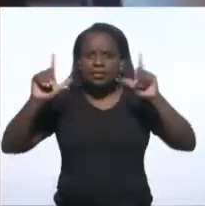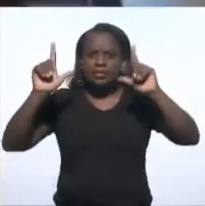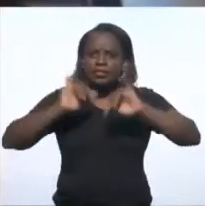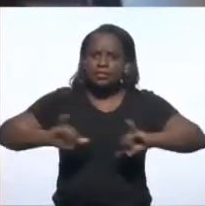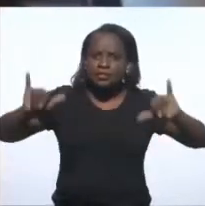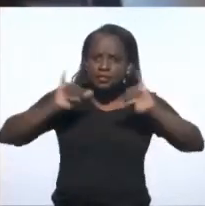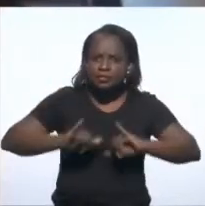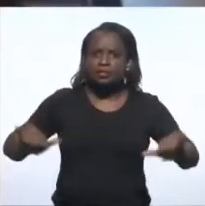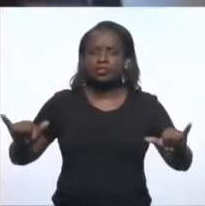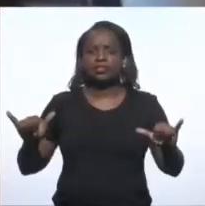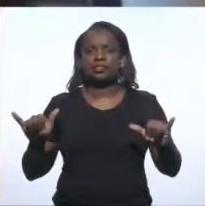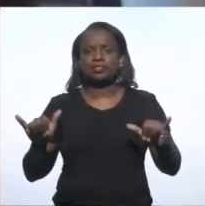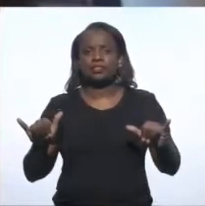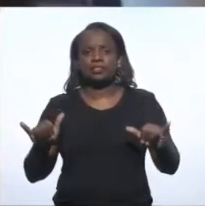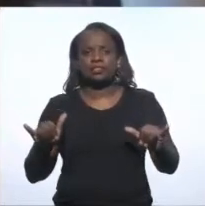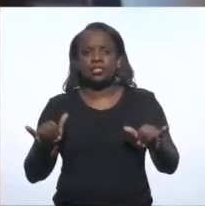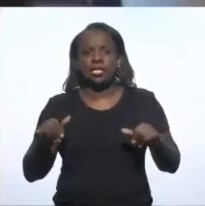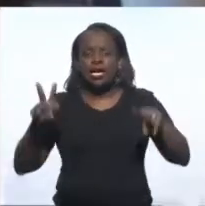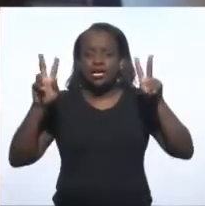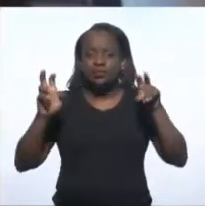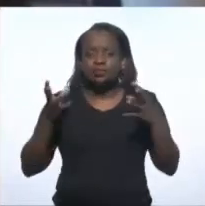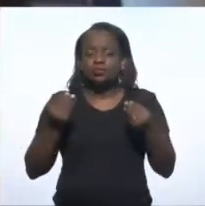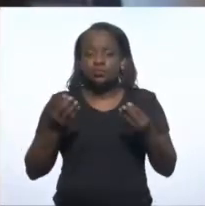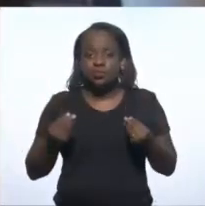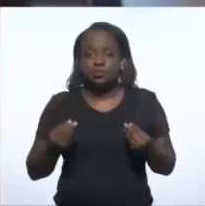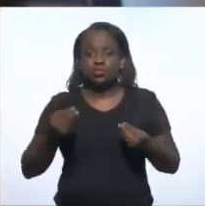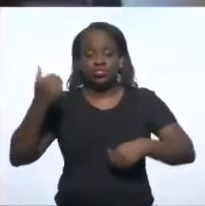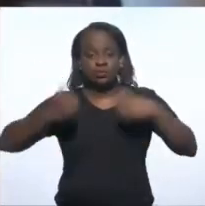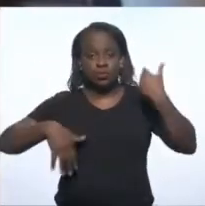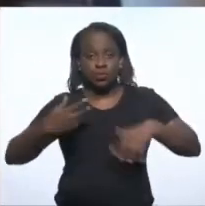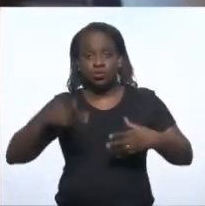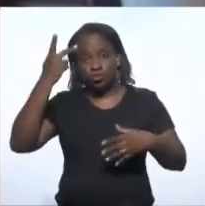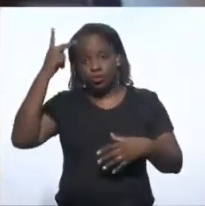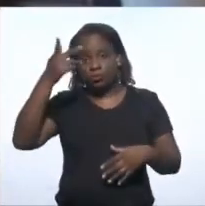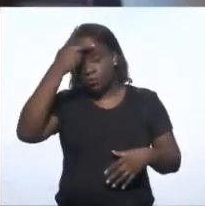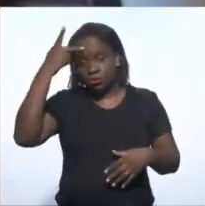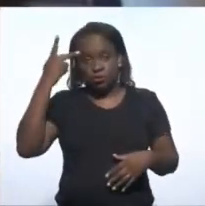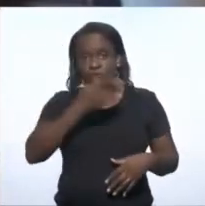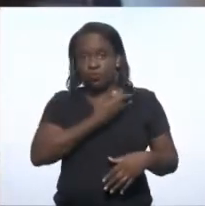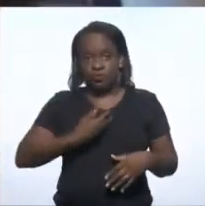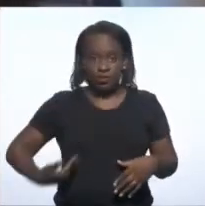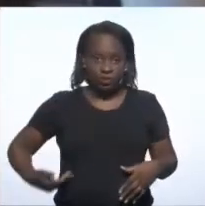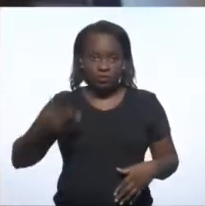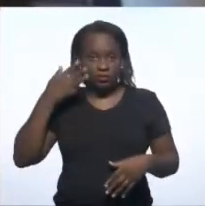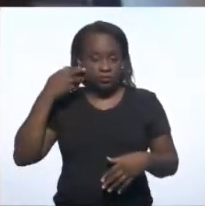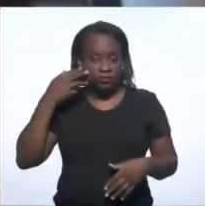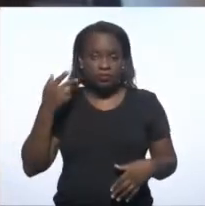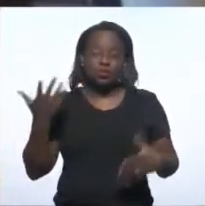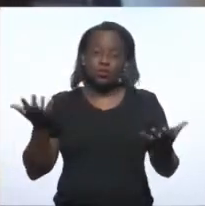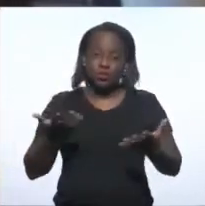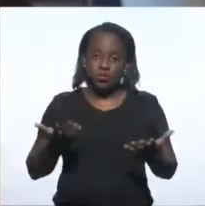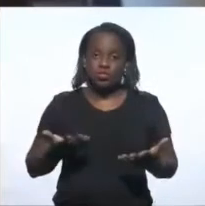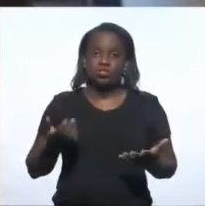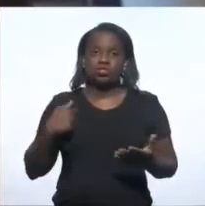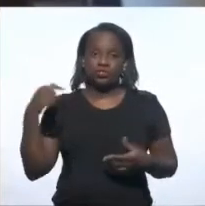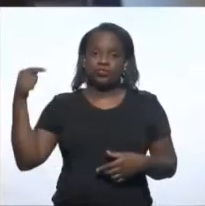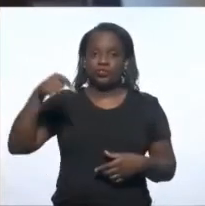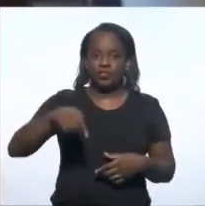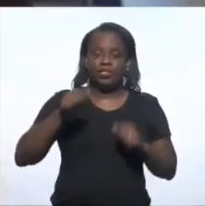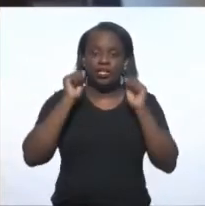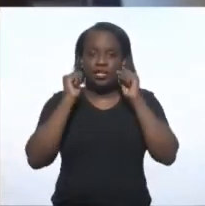noticiados, tantos assuntos abordando a pessoa do nosso governador, venho hoje na